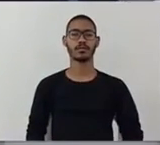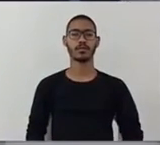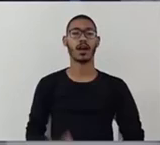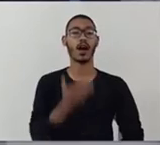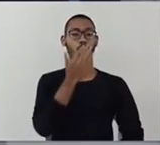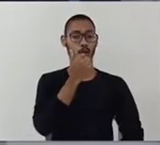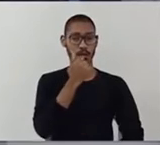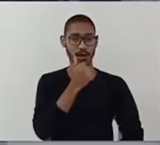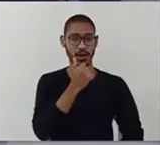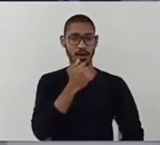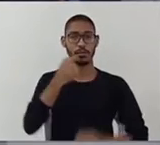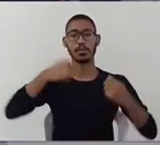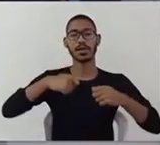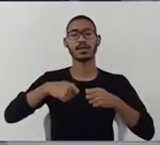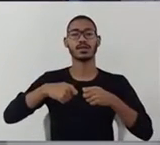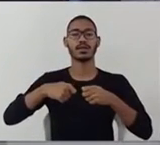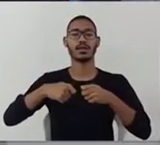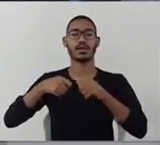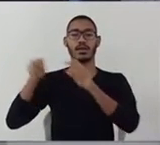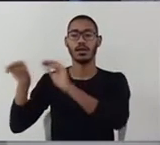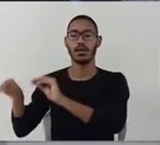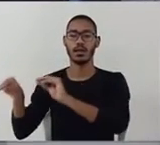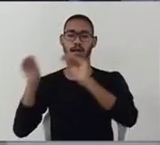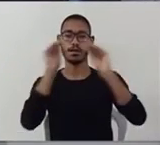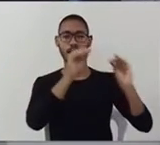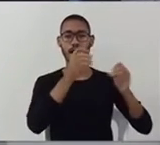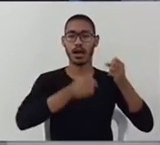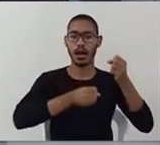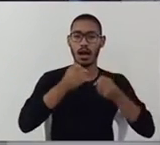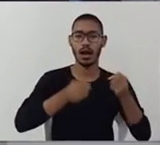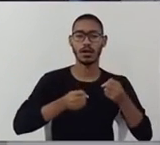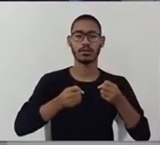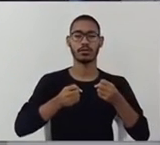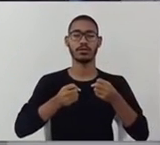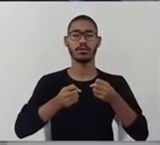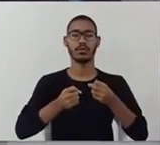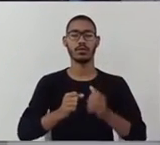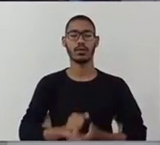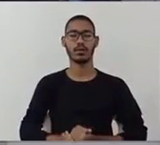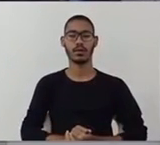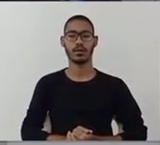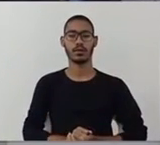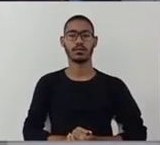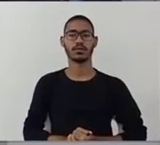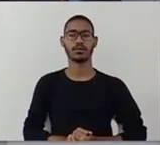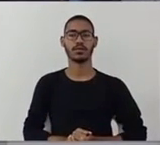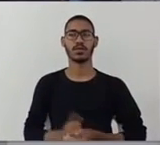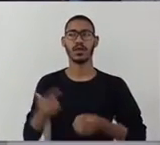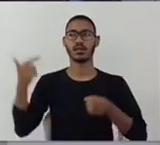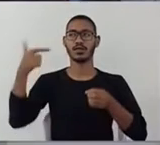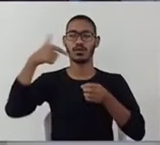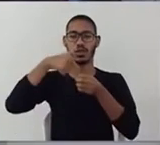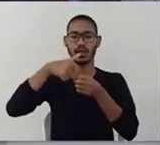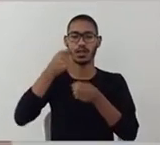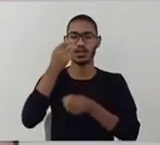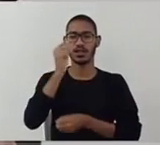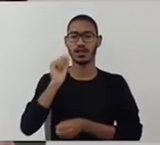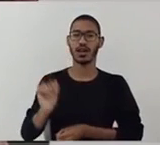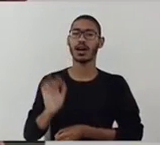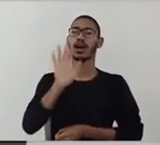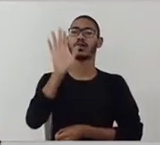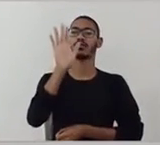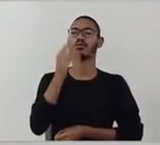carros onde através das motos estão tudo tá ficando mais caro a inflação tá devorando o poder de compra do salário dos trabalhadores então eu